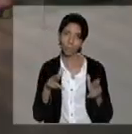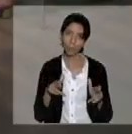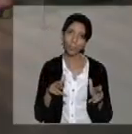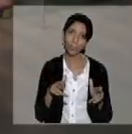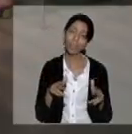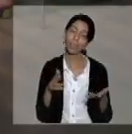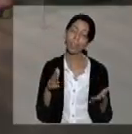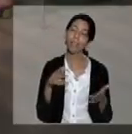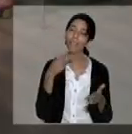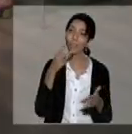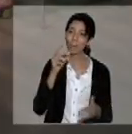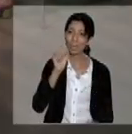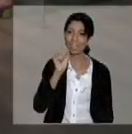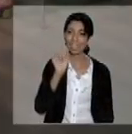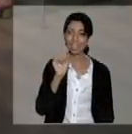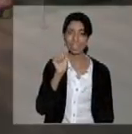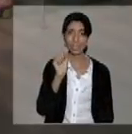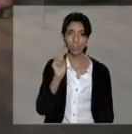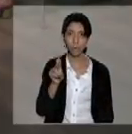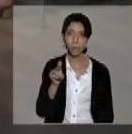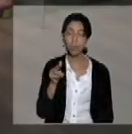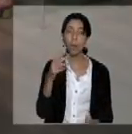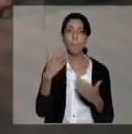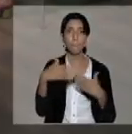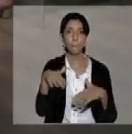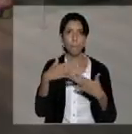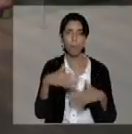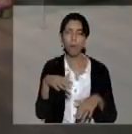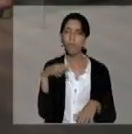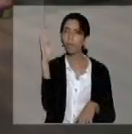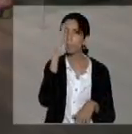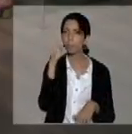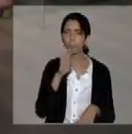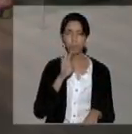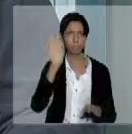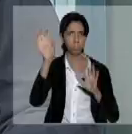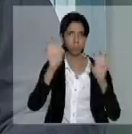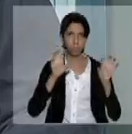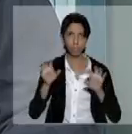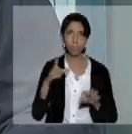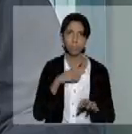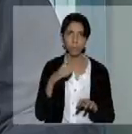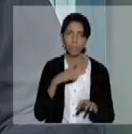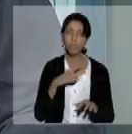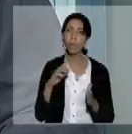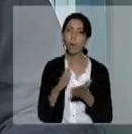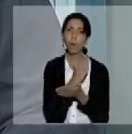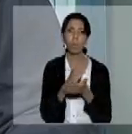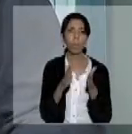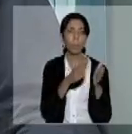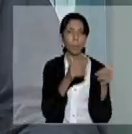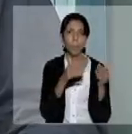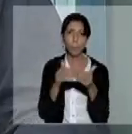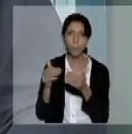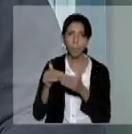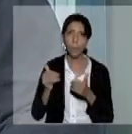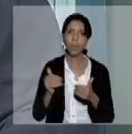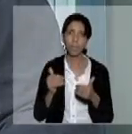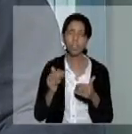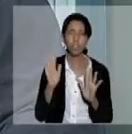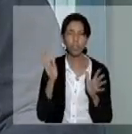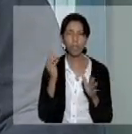SISU, que o deputado está se referindo, como ele é uma prova de abrangência nacional, nós temos demandas, eu já fiz